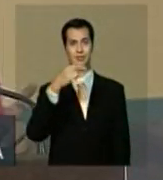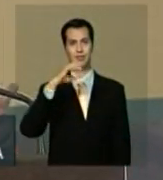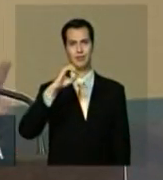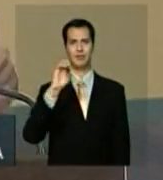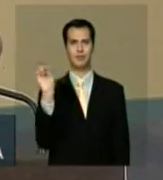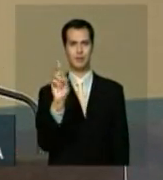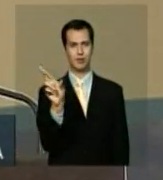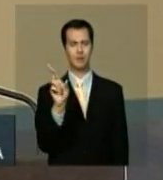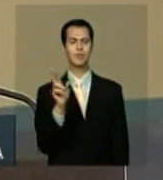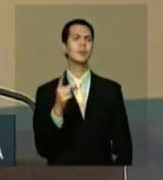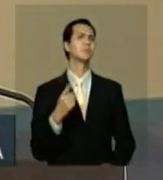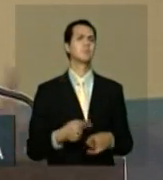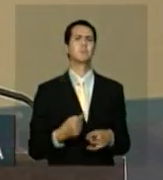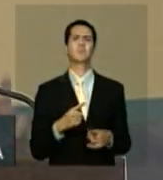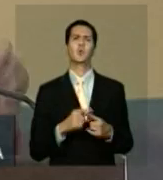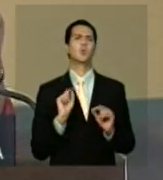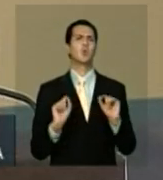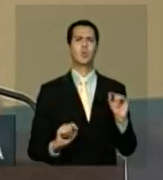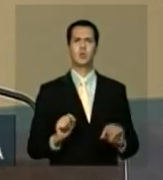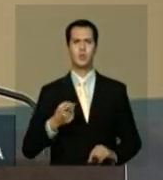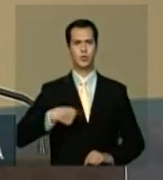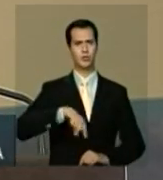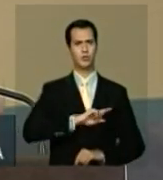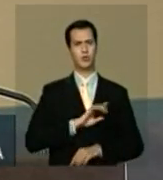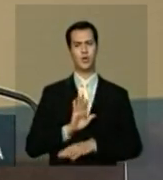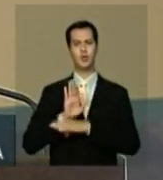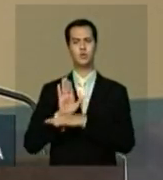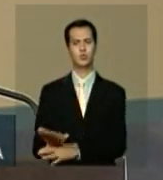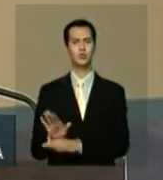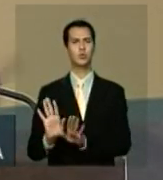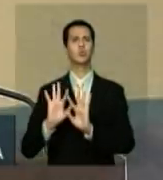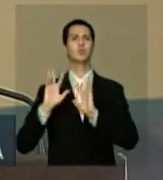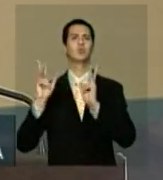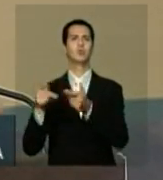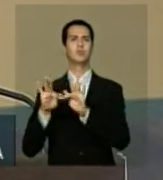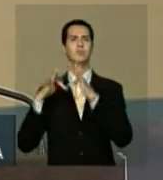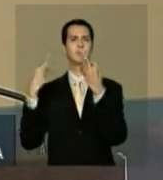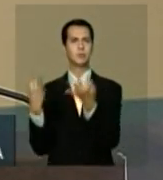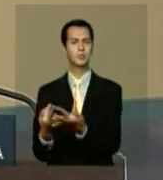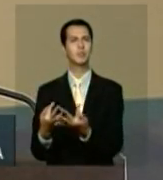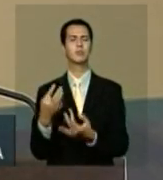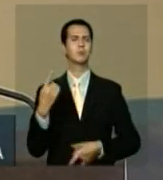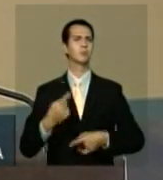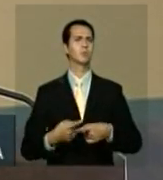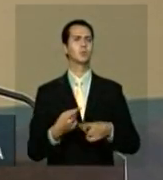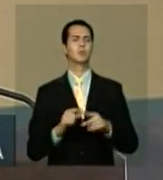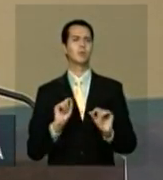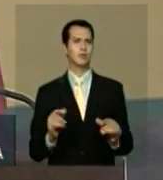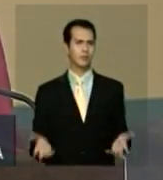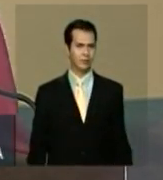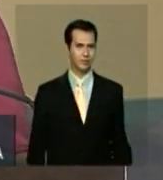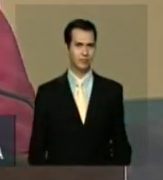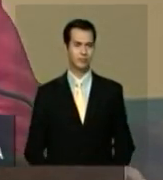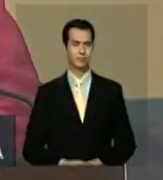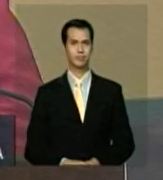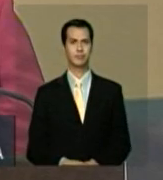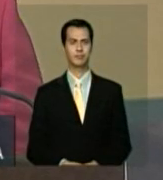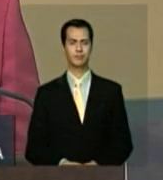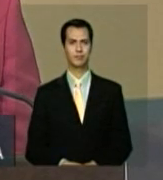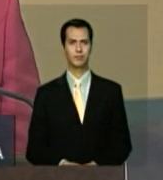contribuição a todas as pessoas da família que tenha pelo menos uma criança de zer a 6